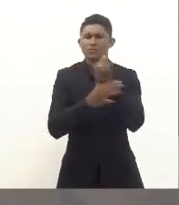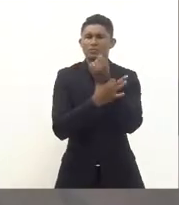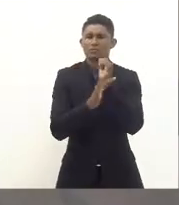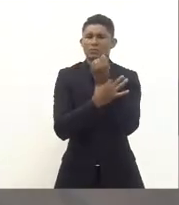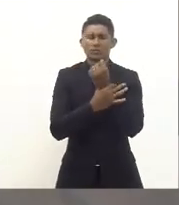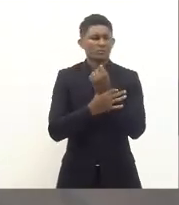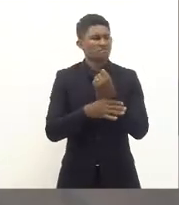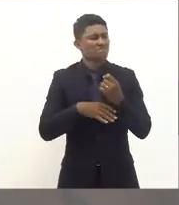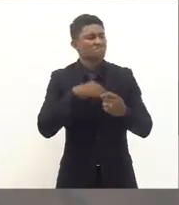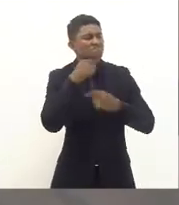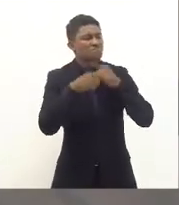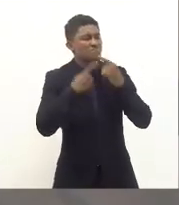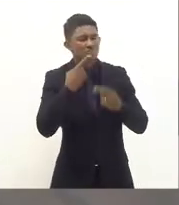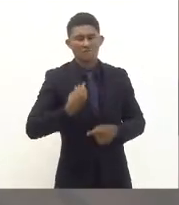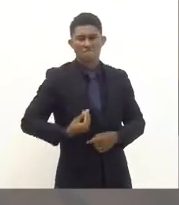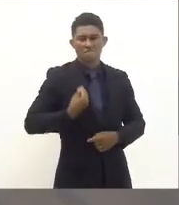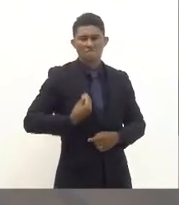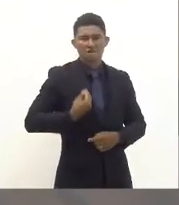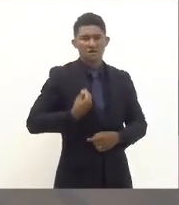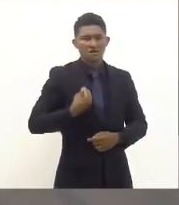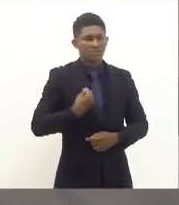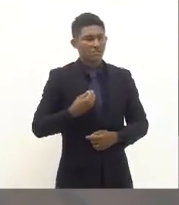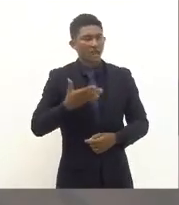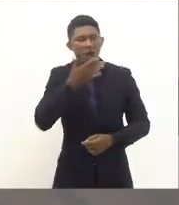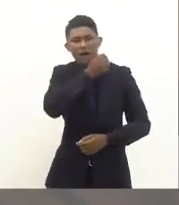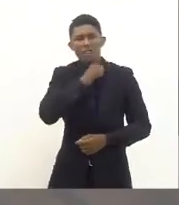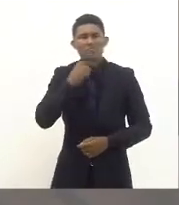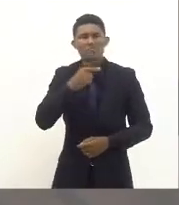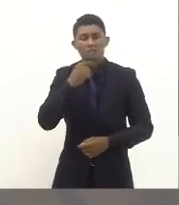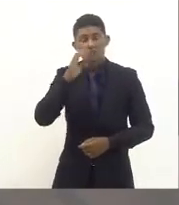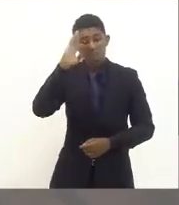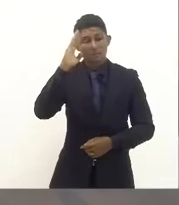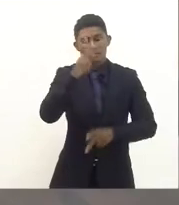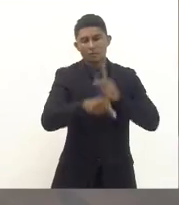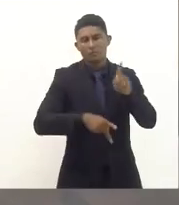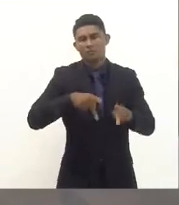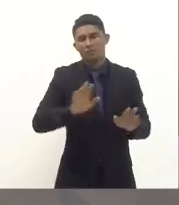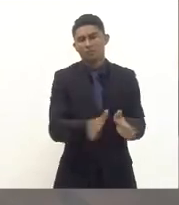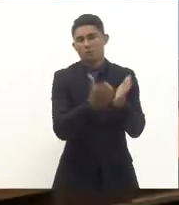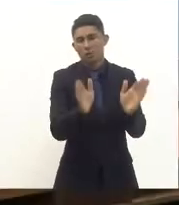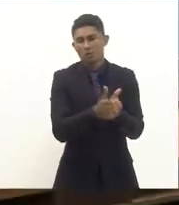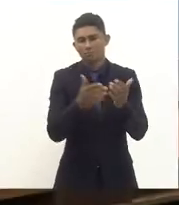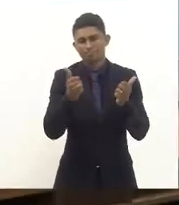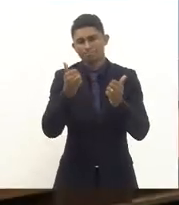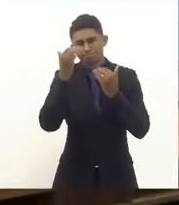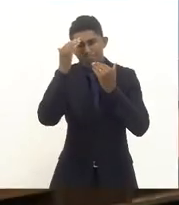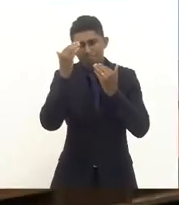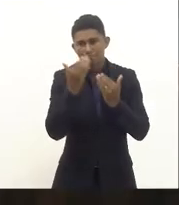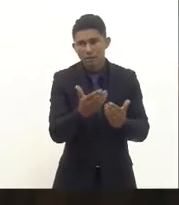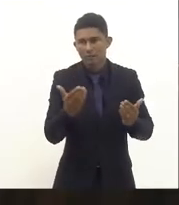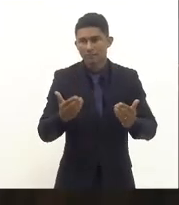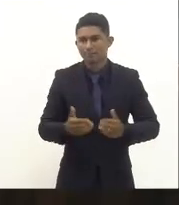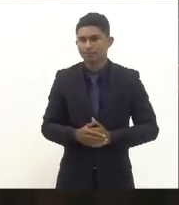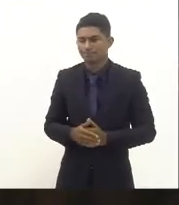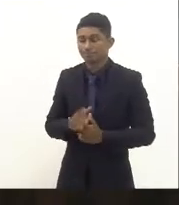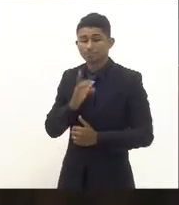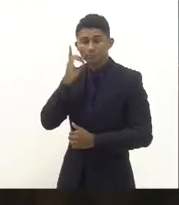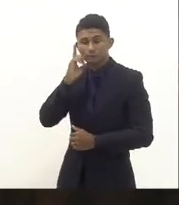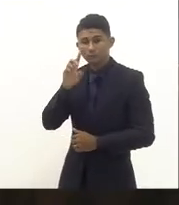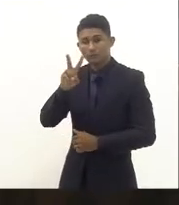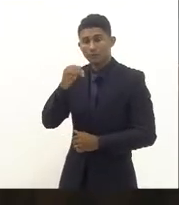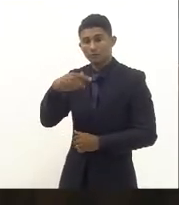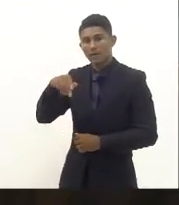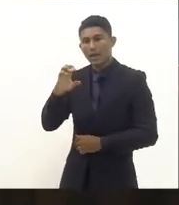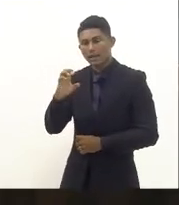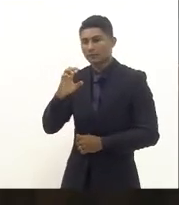pública que Garanta a vida principalmente da população mais pobre obrigado a presidenta a pegada Mônica Deputado